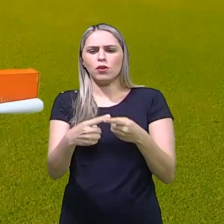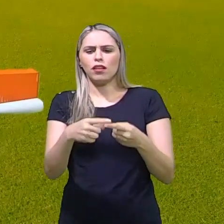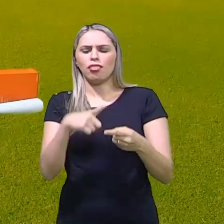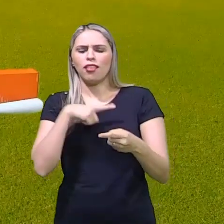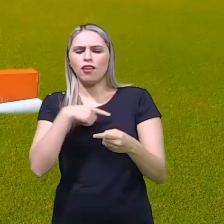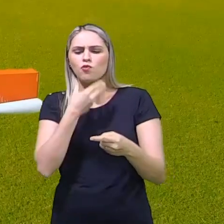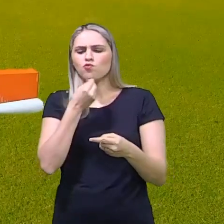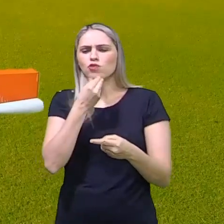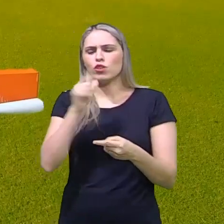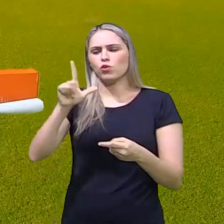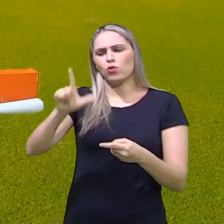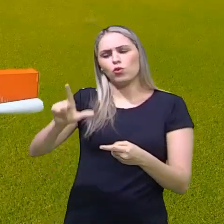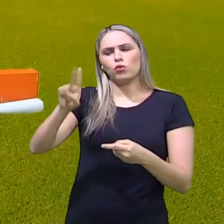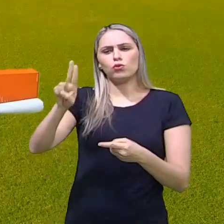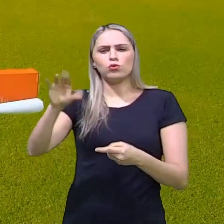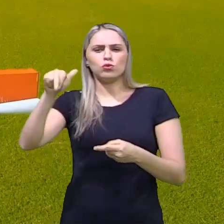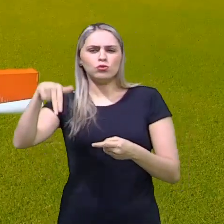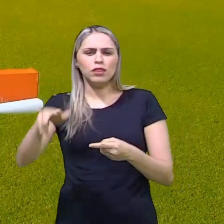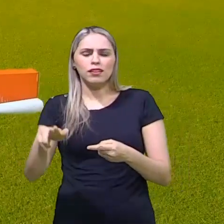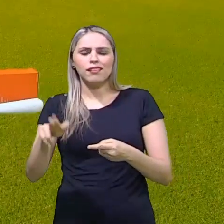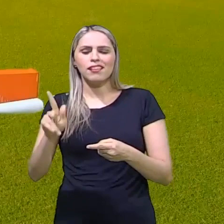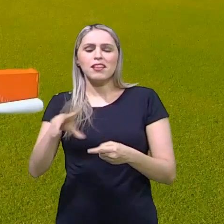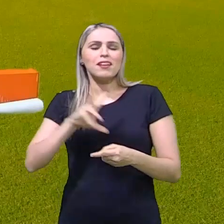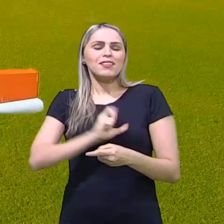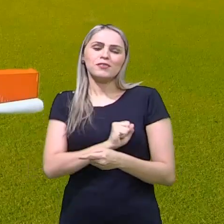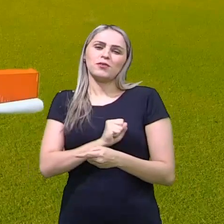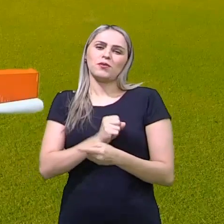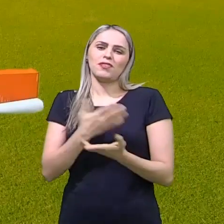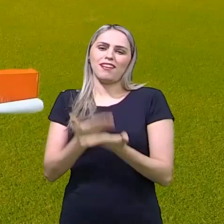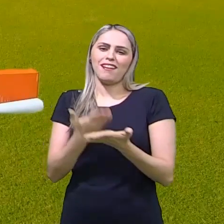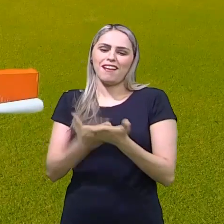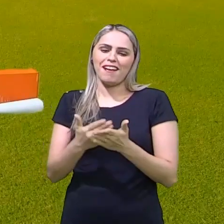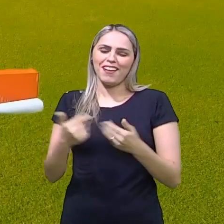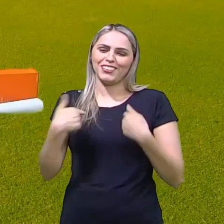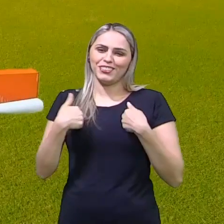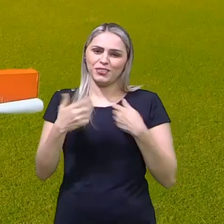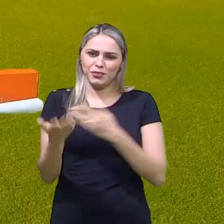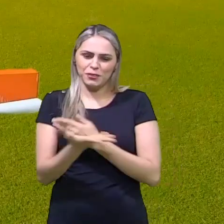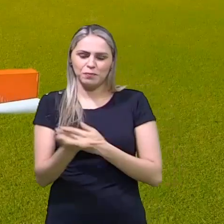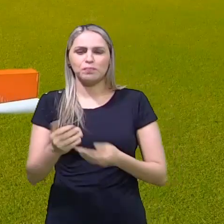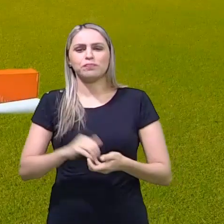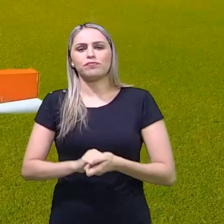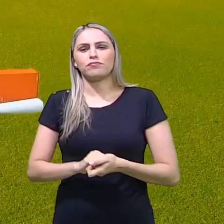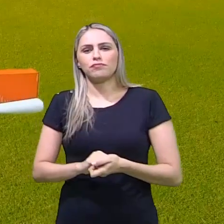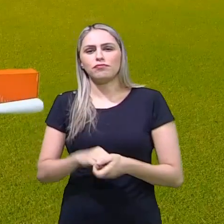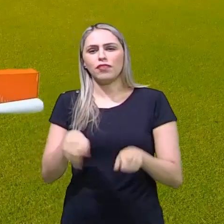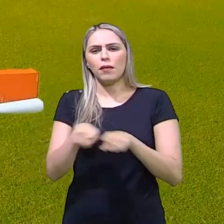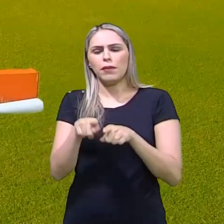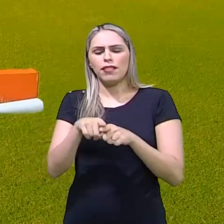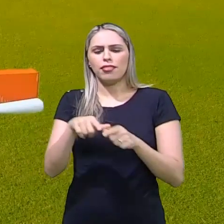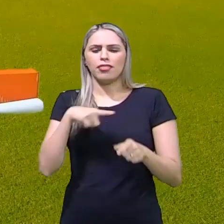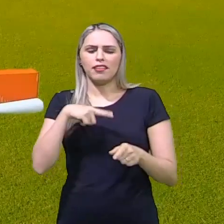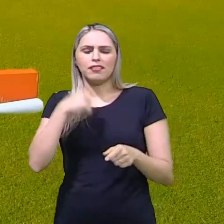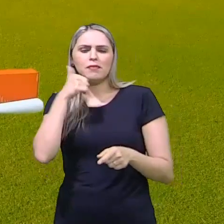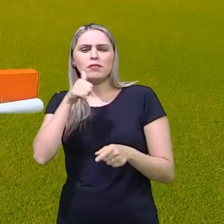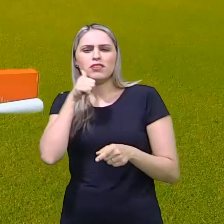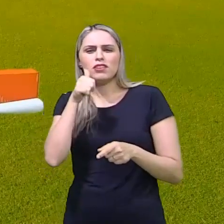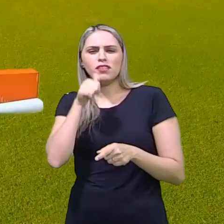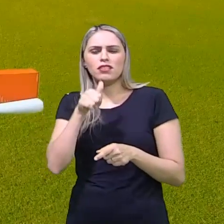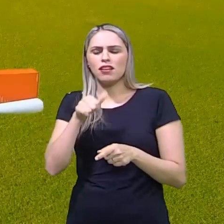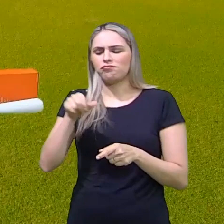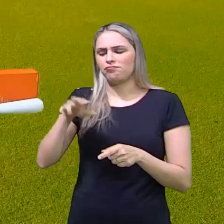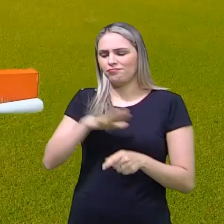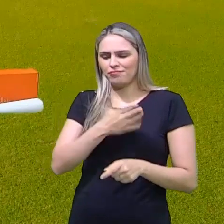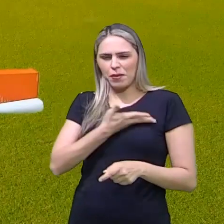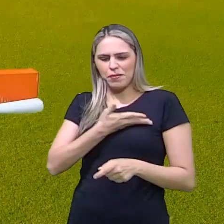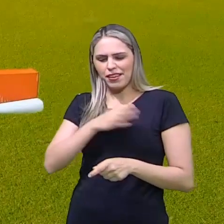muito esperto que adora nossas aulas, sabia? Que legal. E tem uma outra garotinha que assiste muito nossas aulas. Quem é? A Super Vitória. Uau! Eu vou te falar,